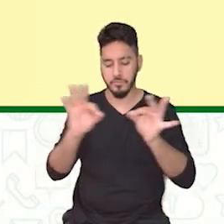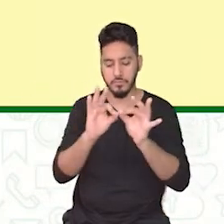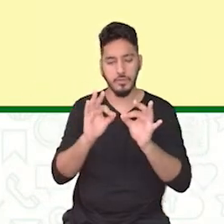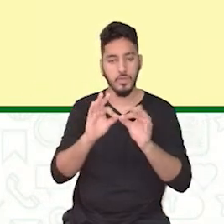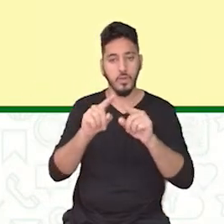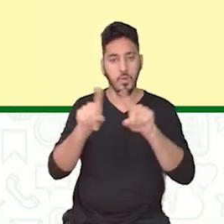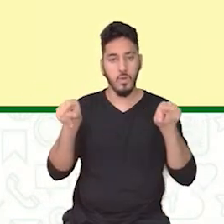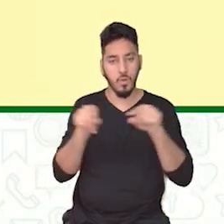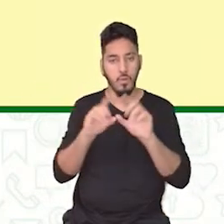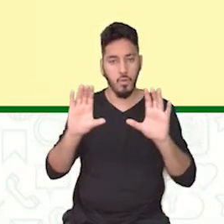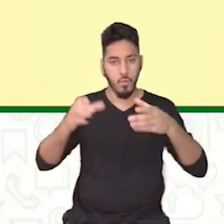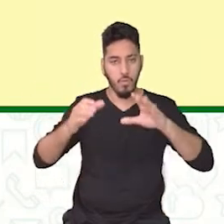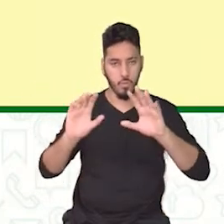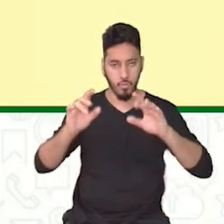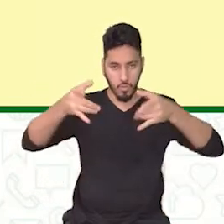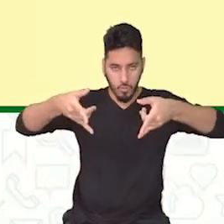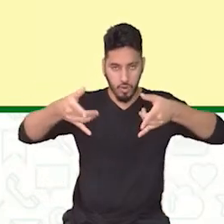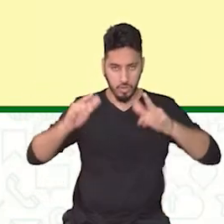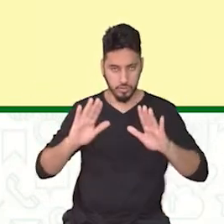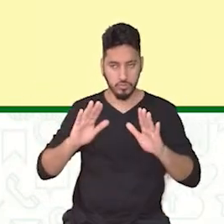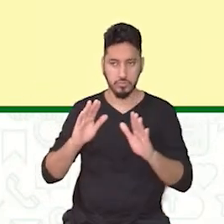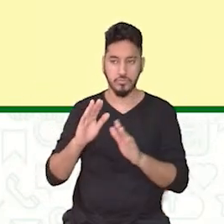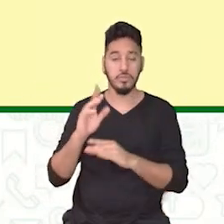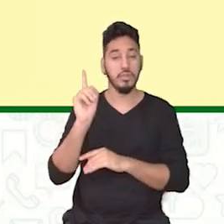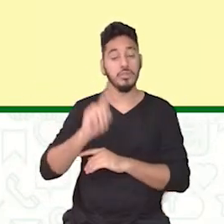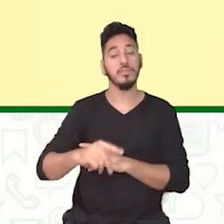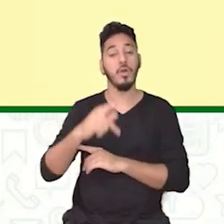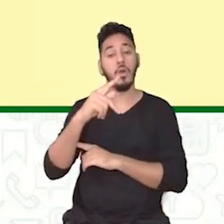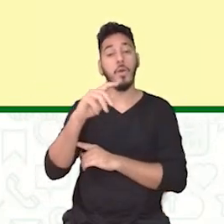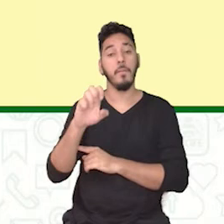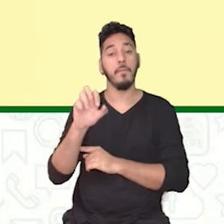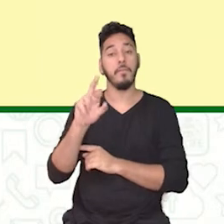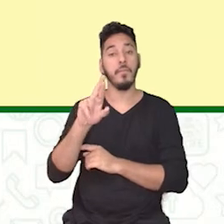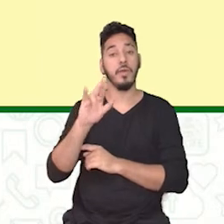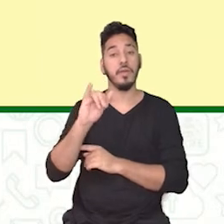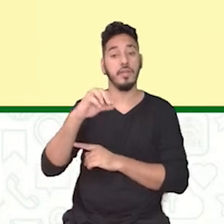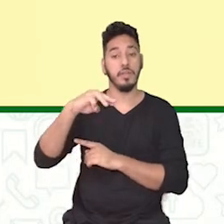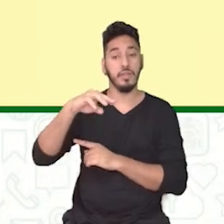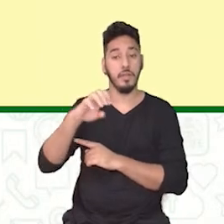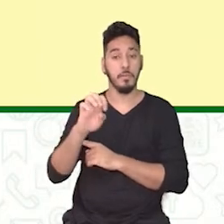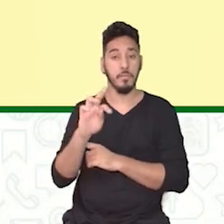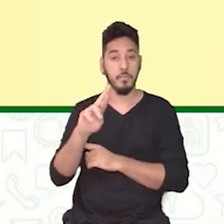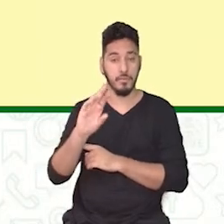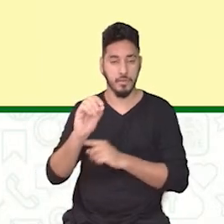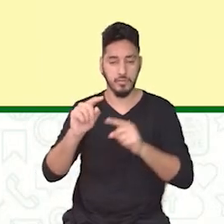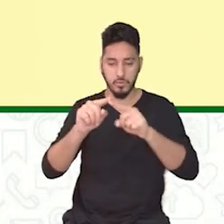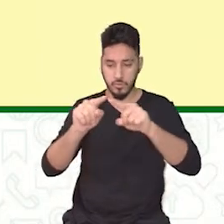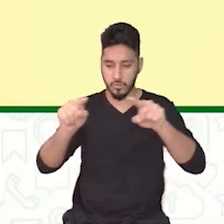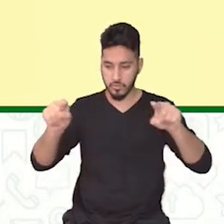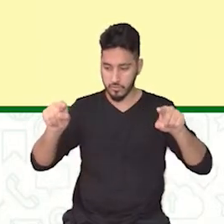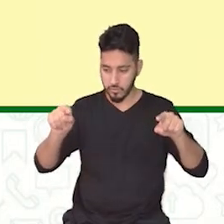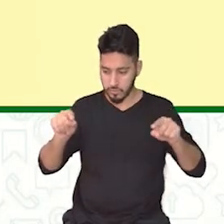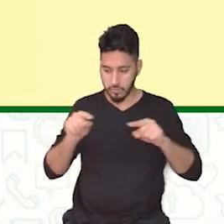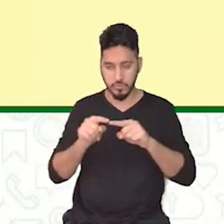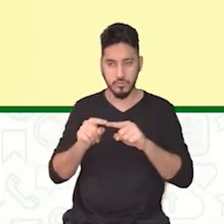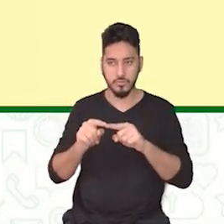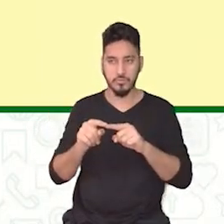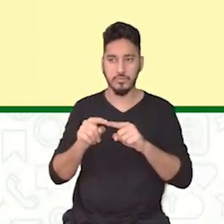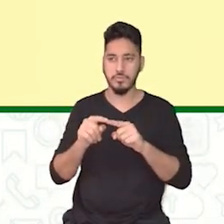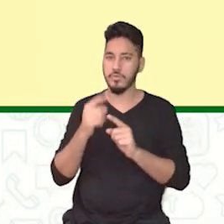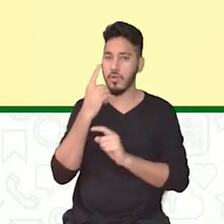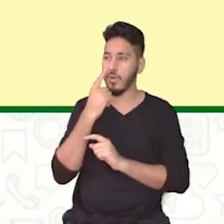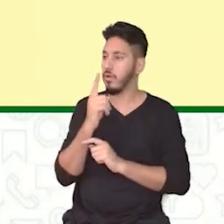o perímetro do quarto, o perímetro da sala. Eu mostrei uma sala aí